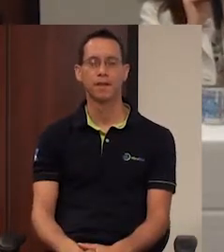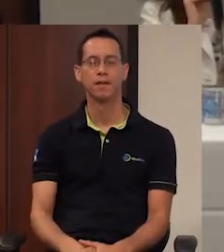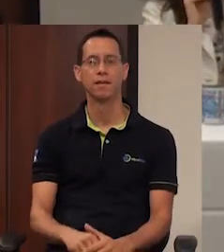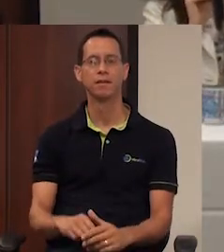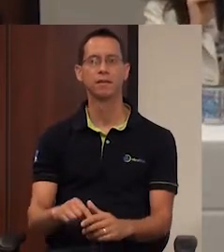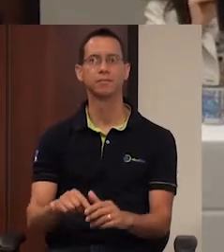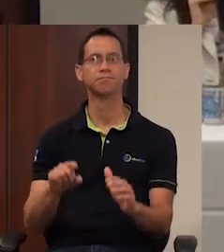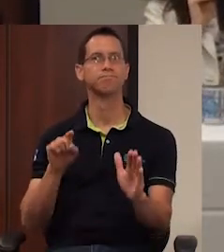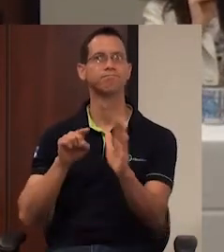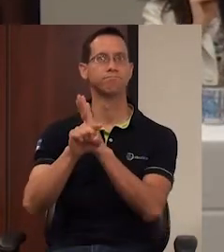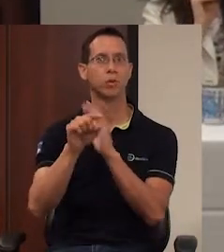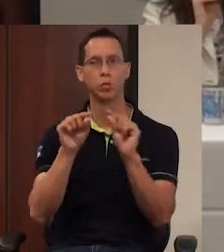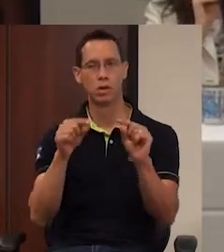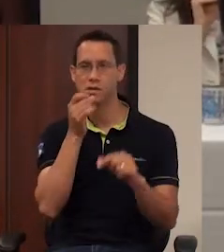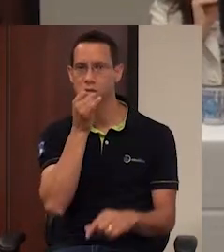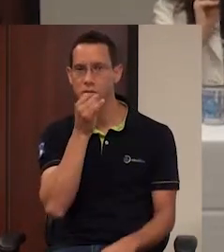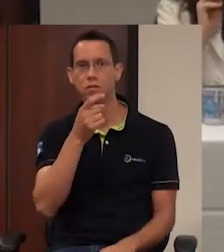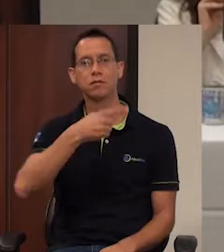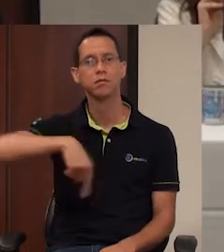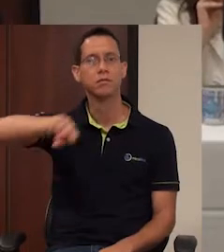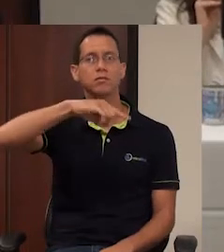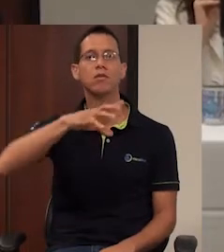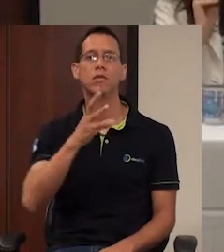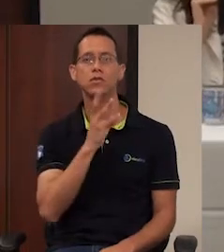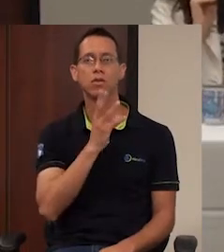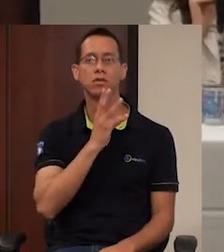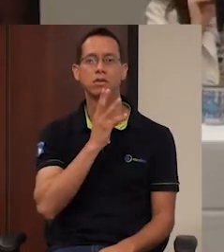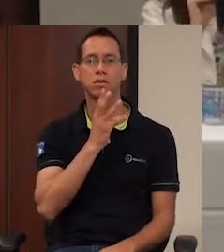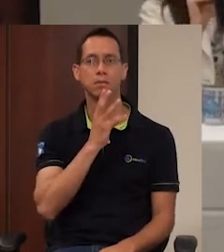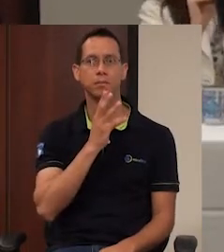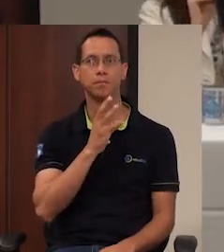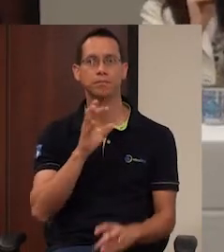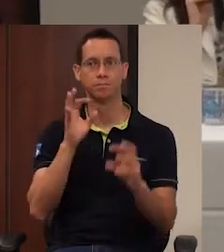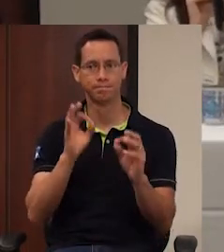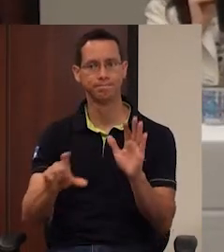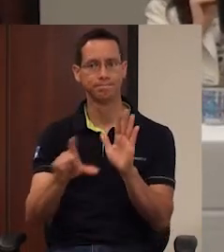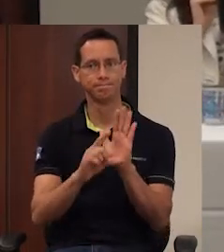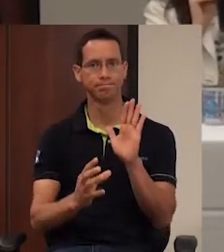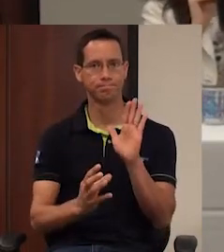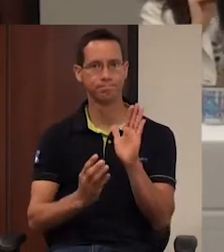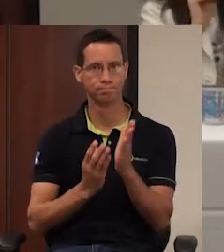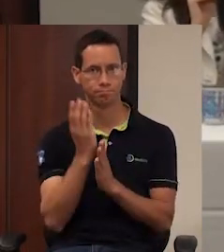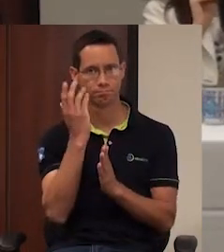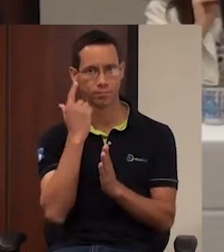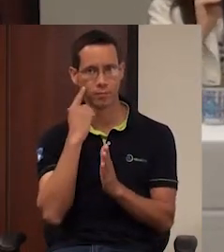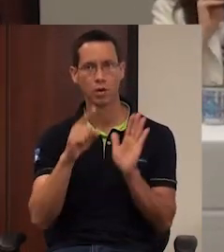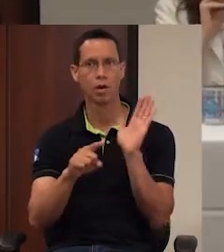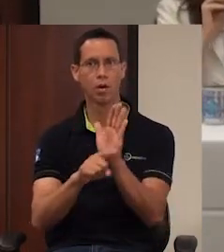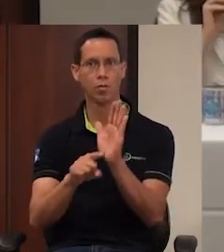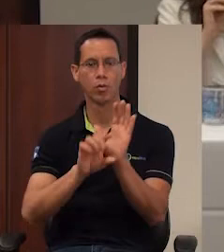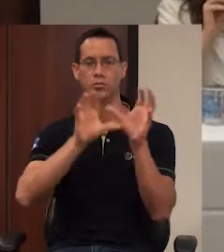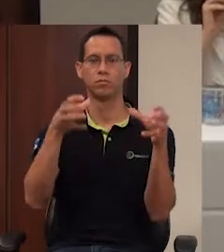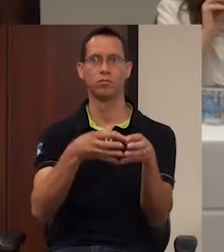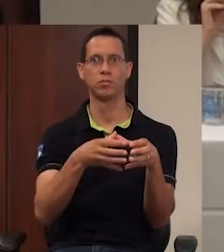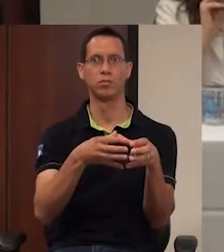fica é de que forma a gente poderia reconhecer, legitimar esse apoio conferido pelas